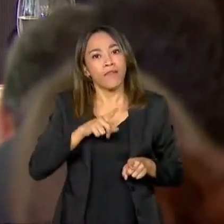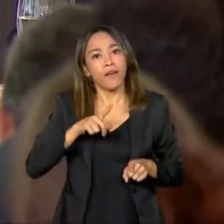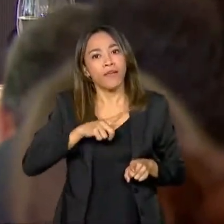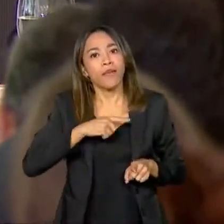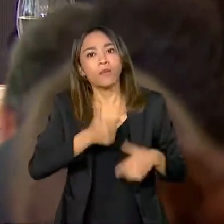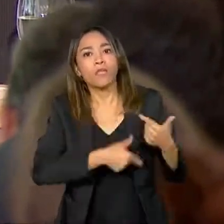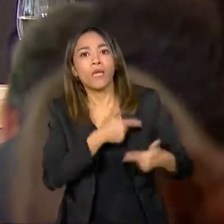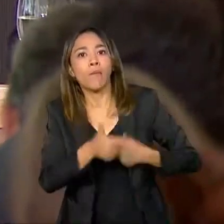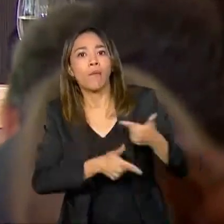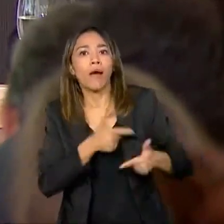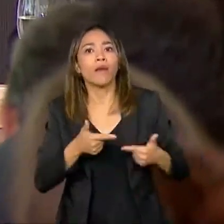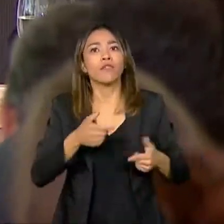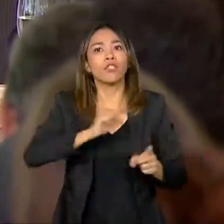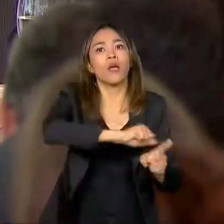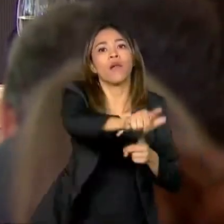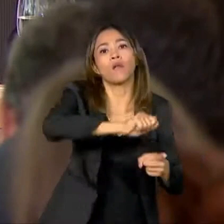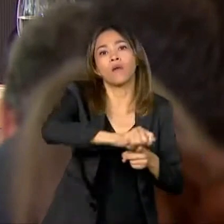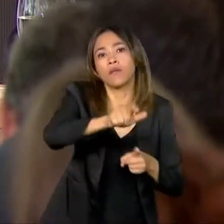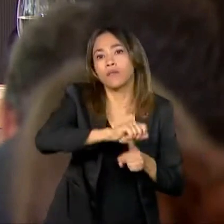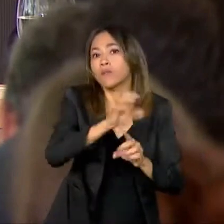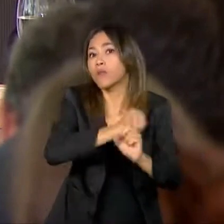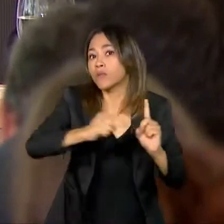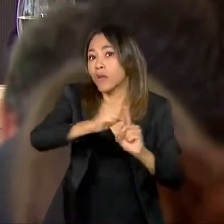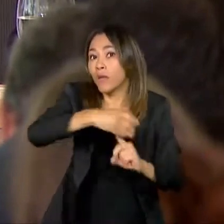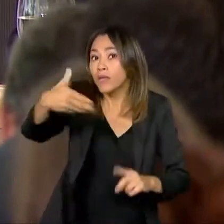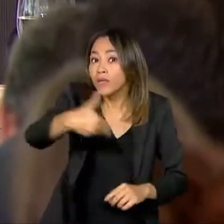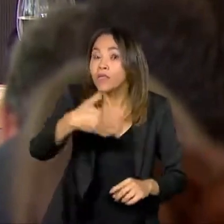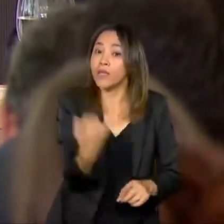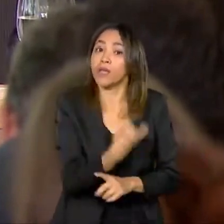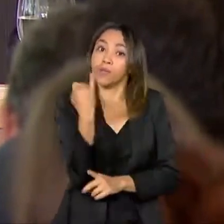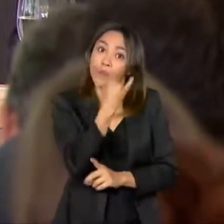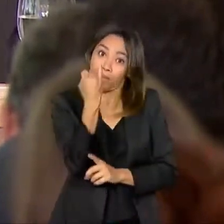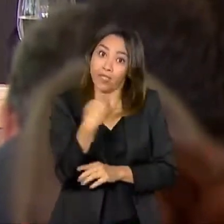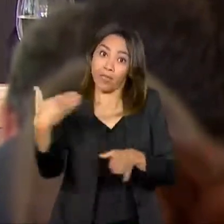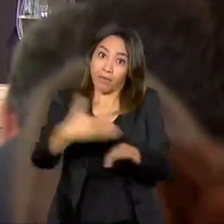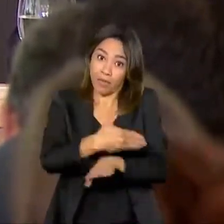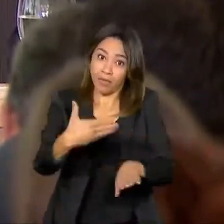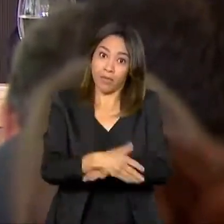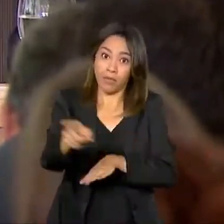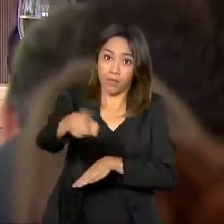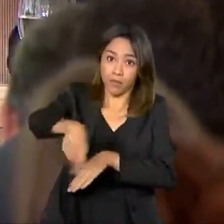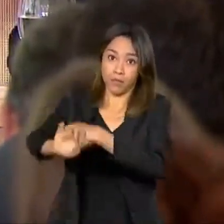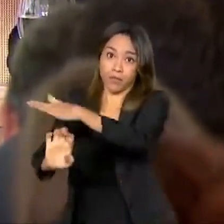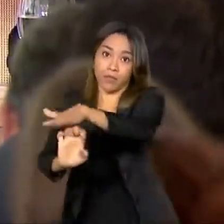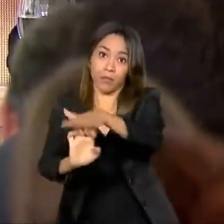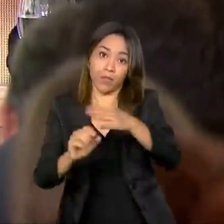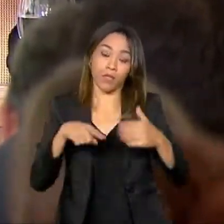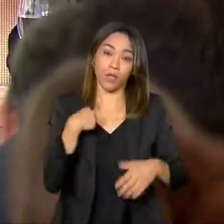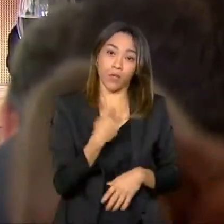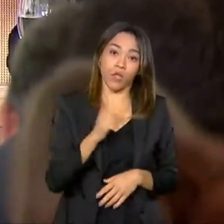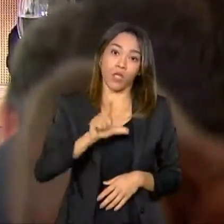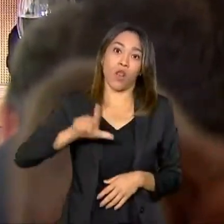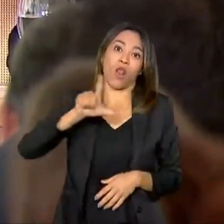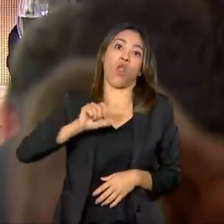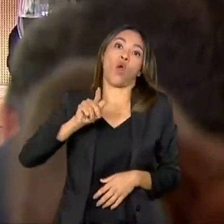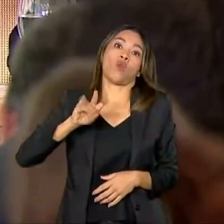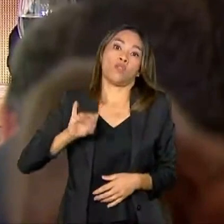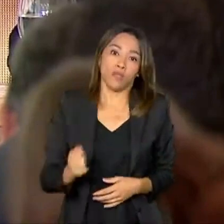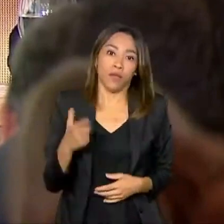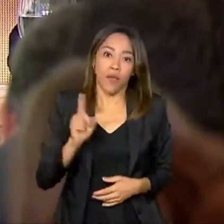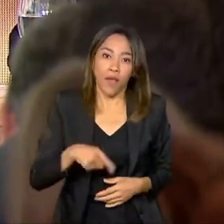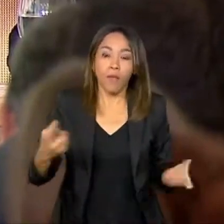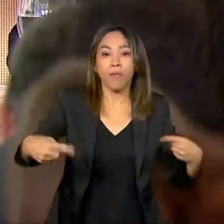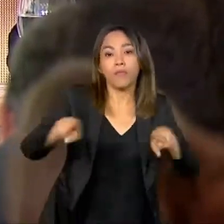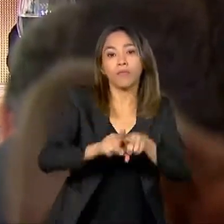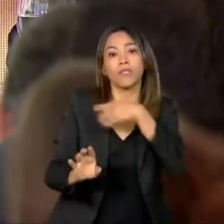paraa locação social que também será um instrumento importante a participação do setor privado Então a nossa lógica é justamente fazer uma parceria com o setor